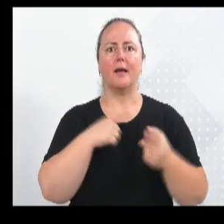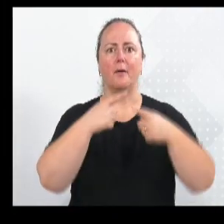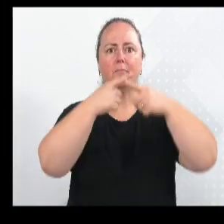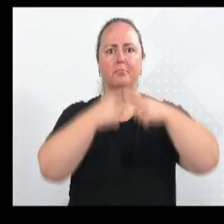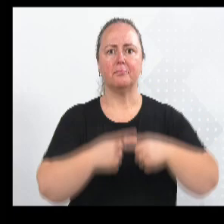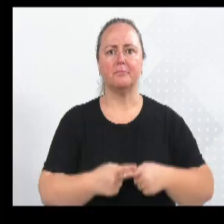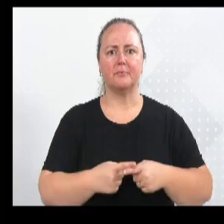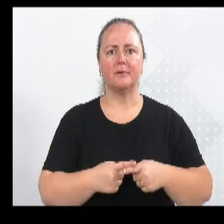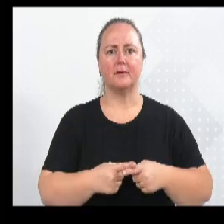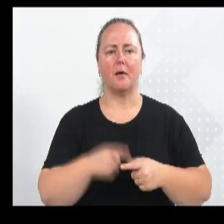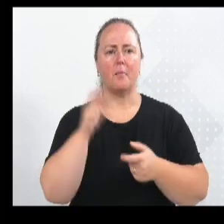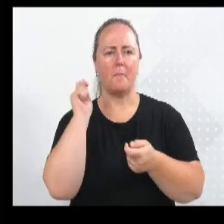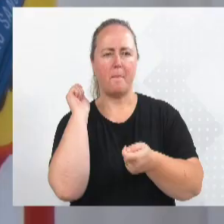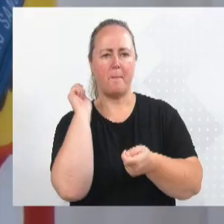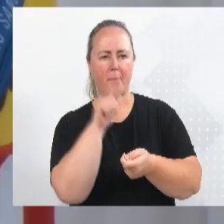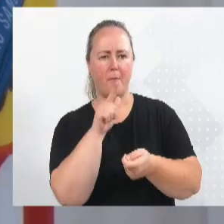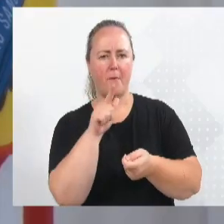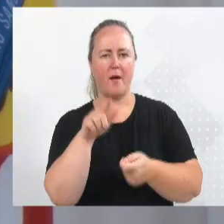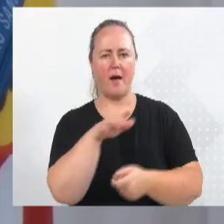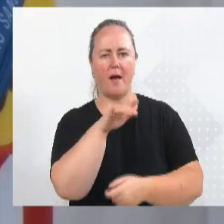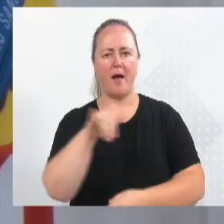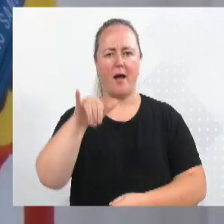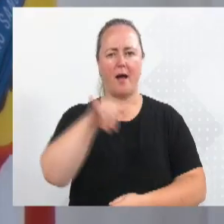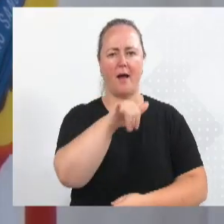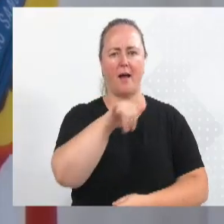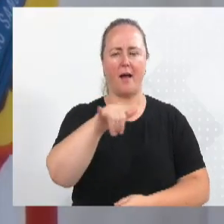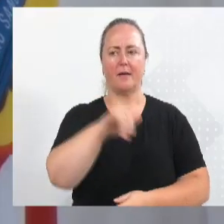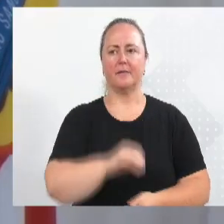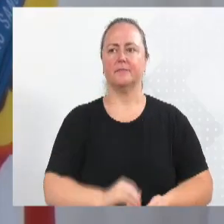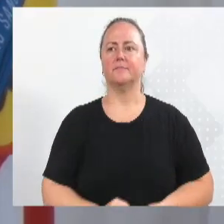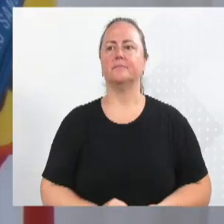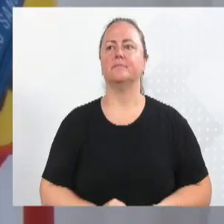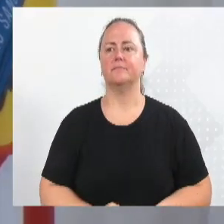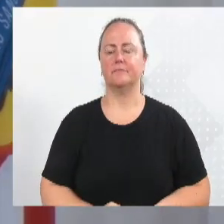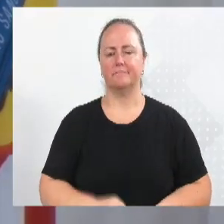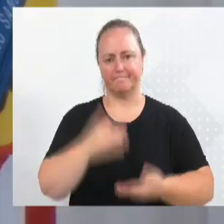aviãozinho de papel. Senhores vereadores, passei 12 segundos, na tarde de hoje seria só, muito obrigado.